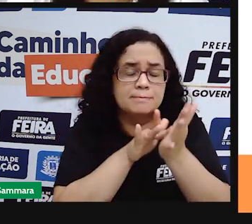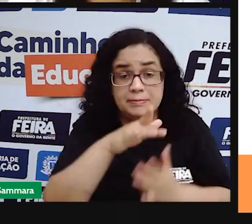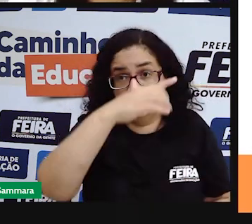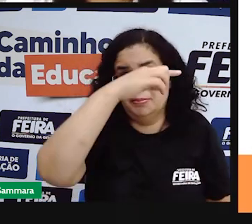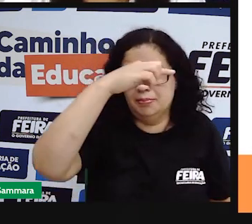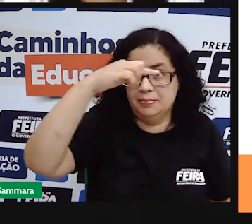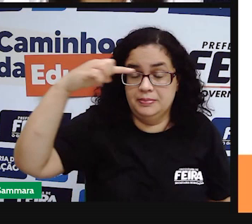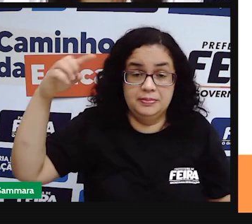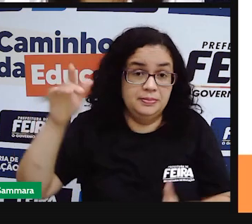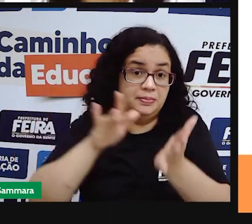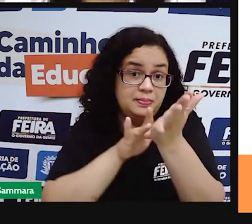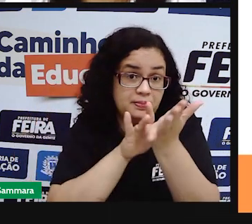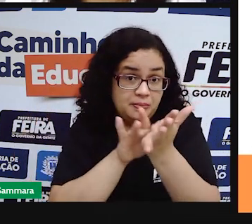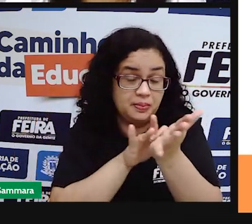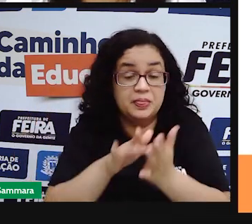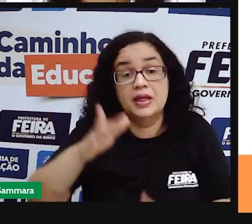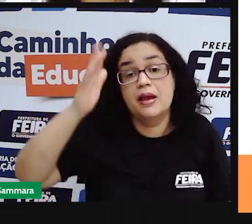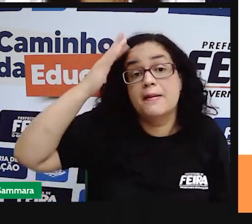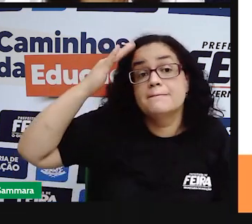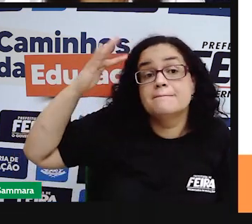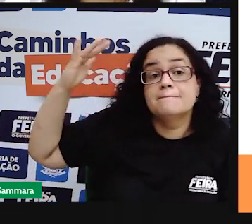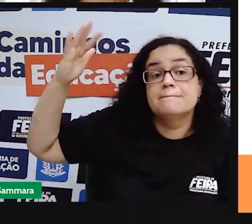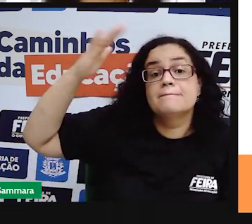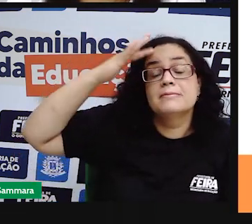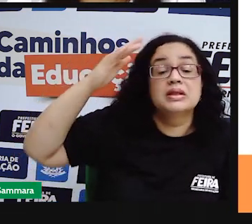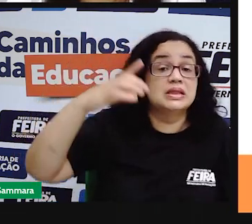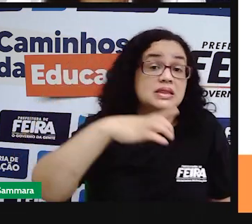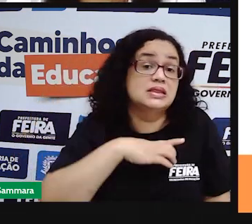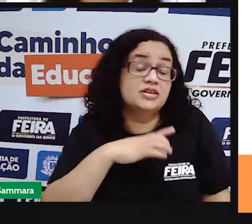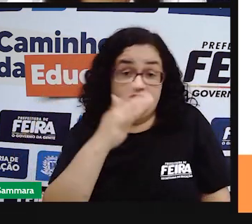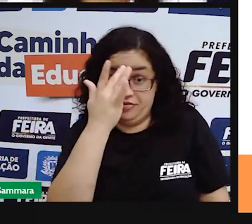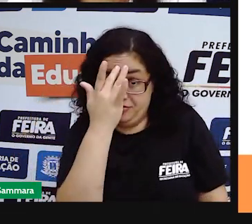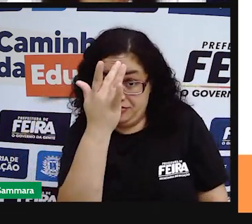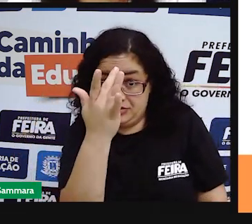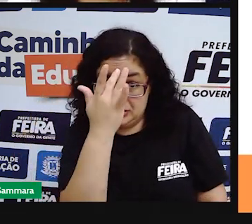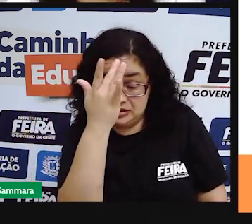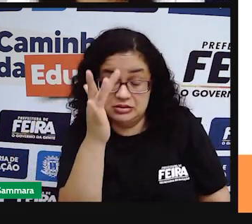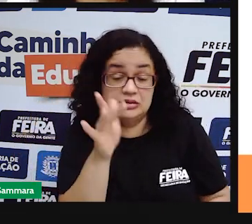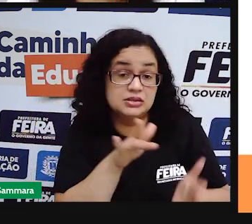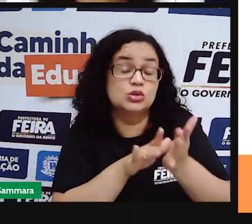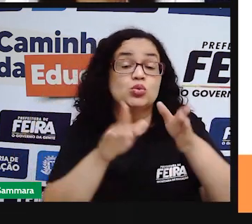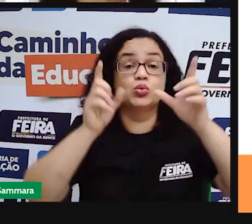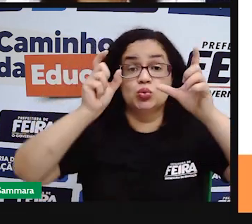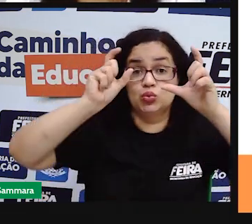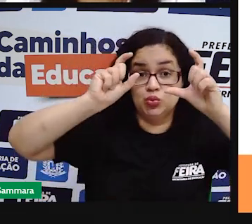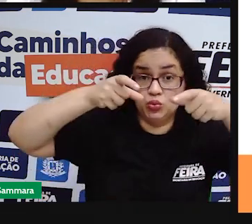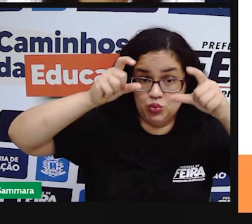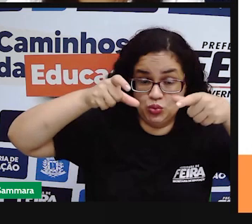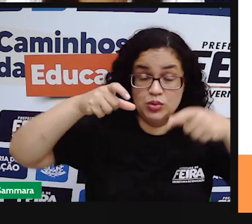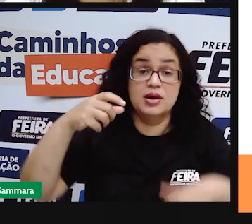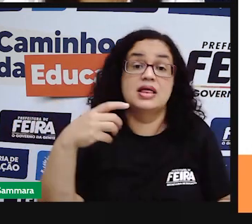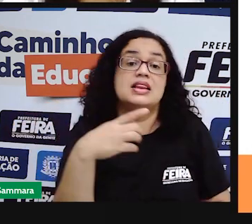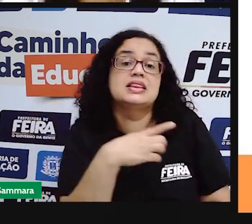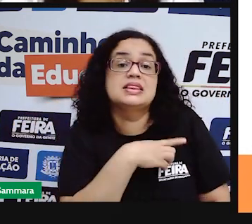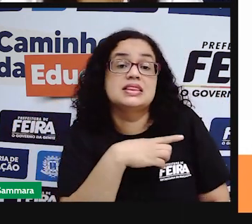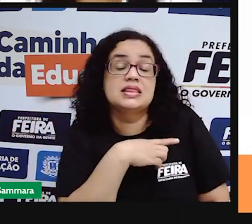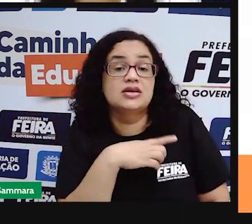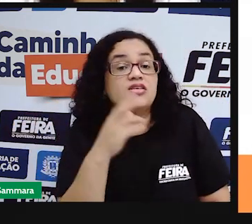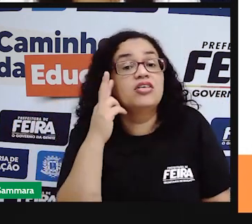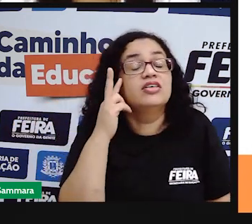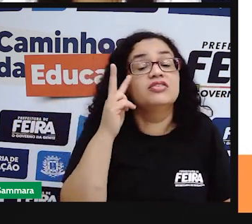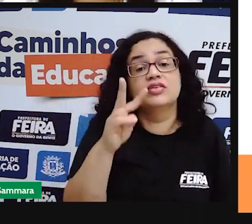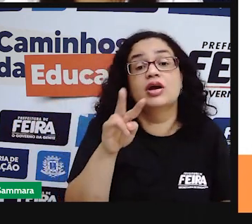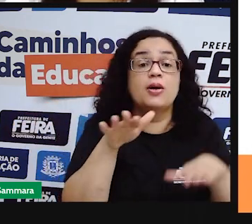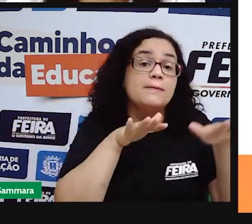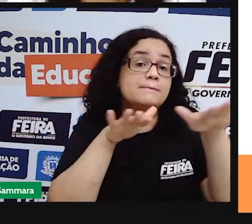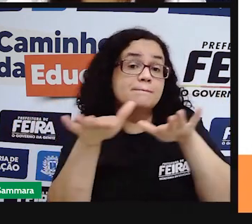de verdade, mas linhas imaginárias que facilitam aí essa localização, podendo identificar a